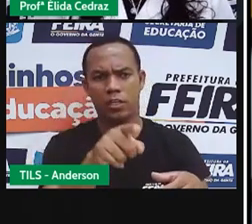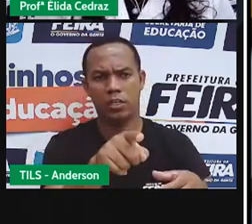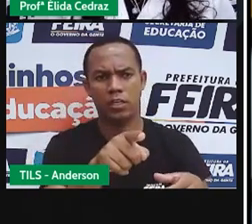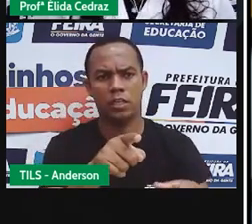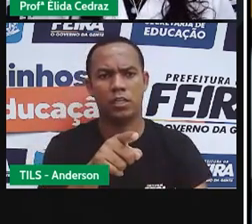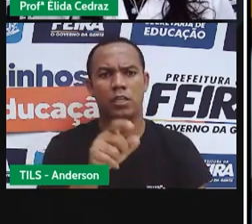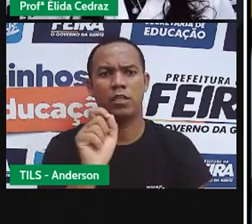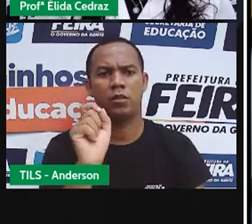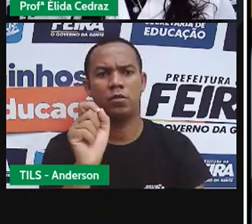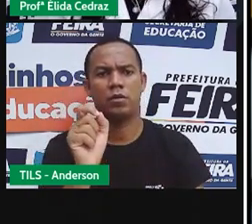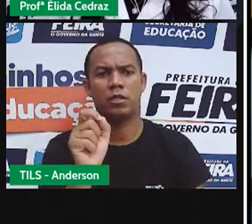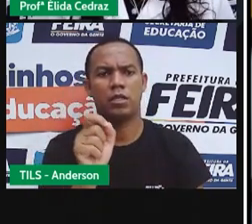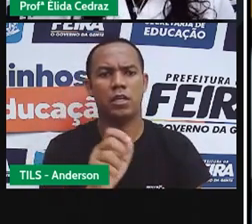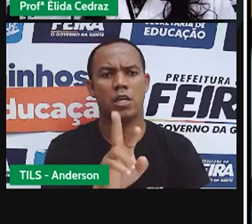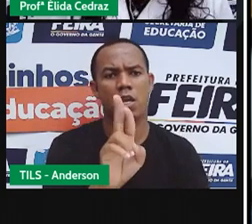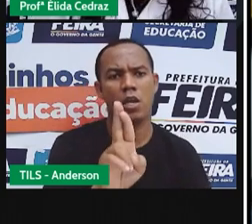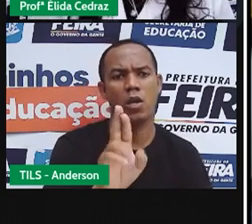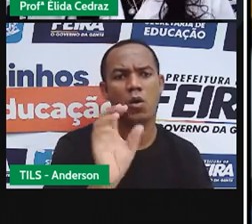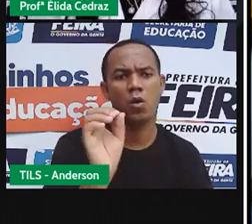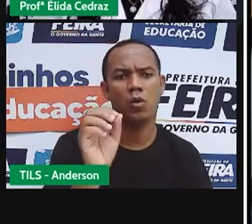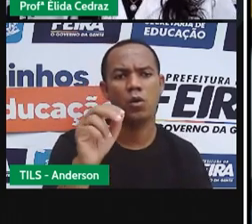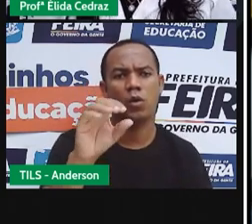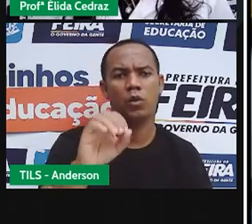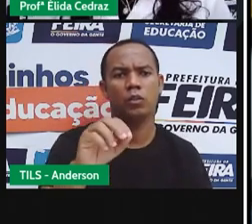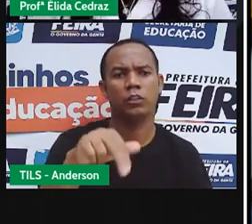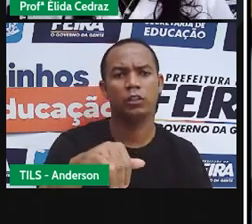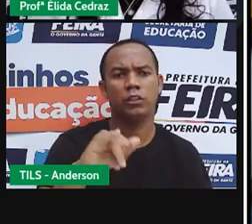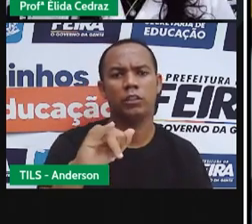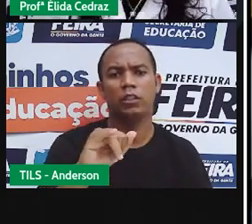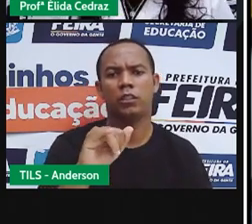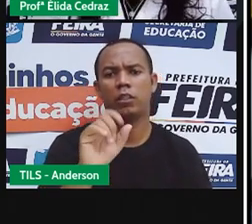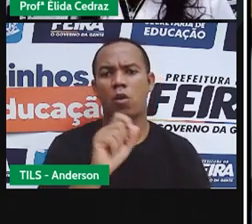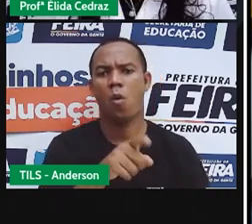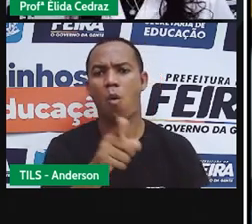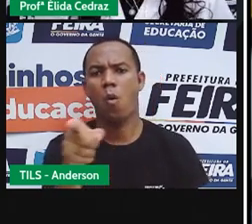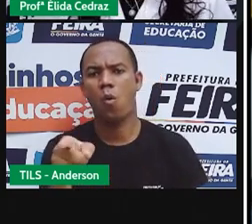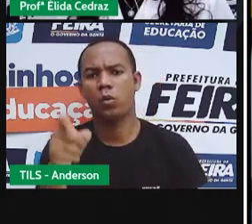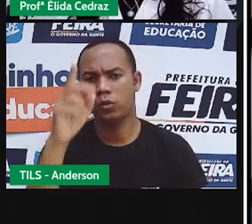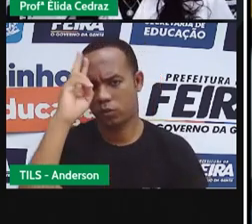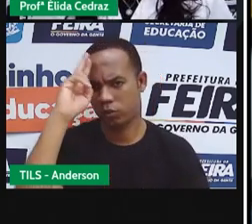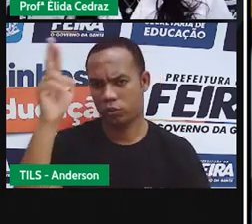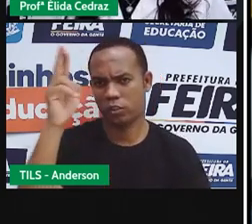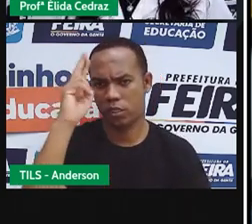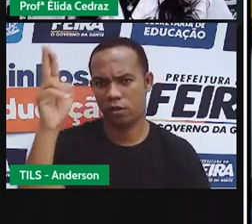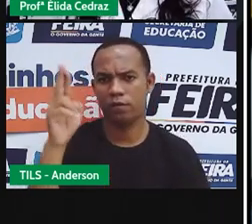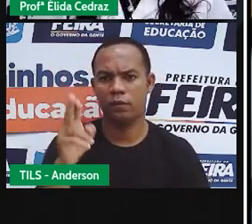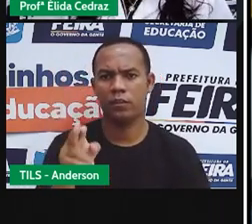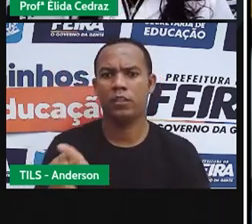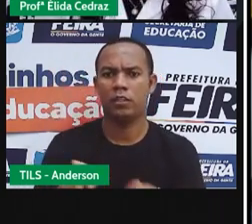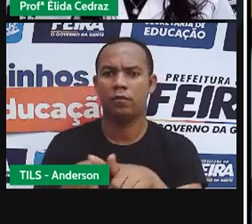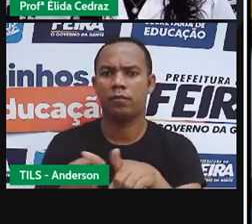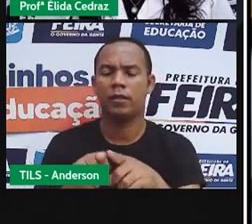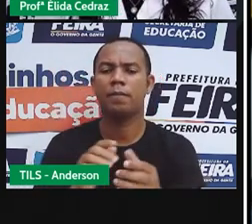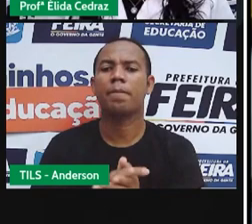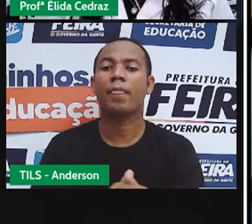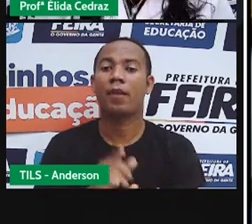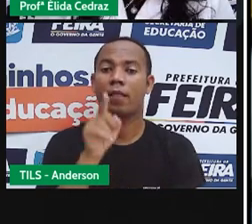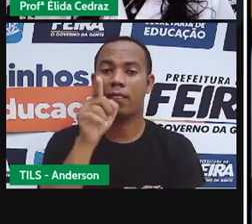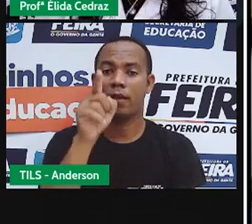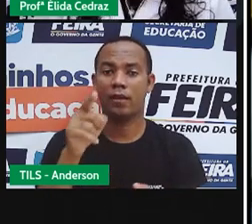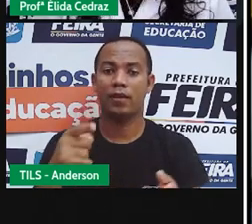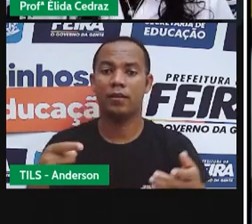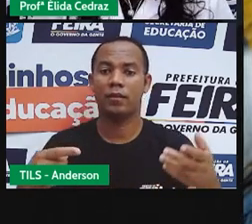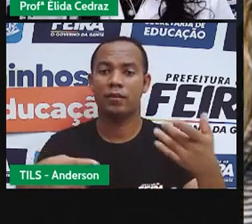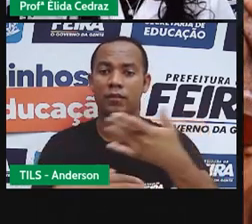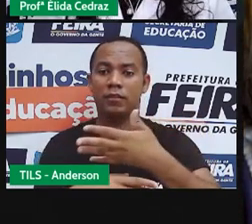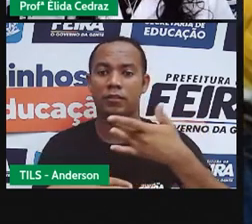da nação Chucuru Cariri do Pernambuco. Ele foi eleito prefeito na cidade